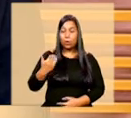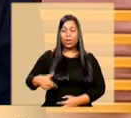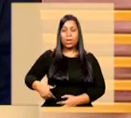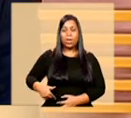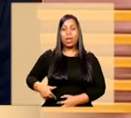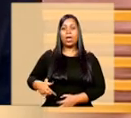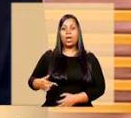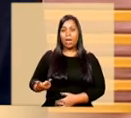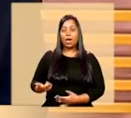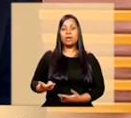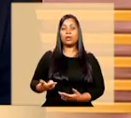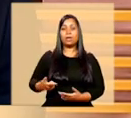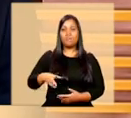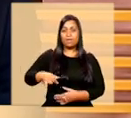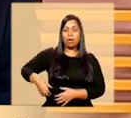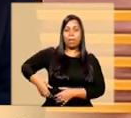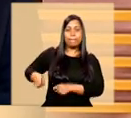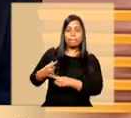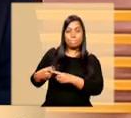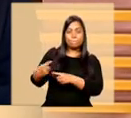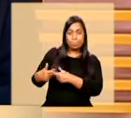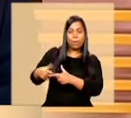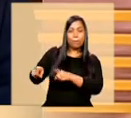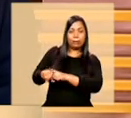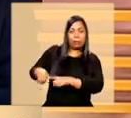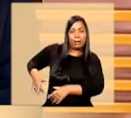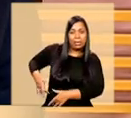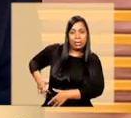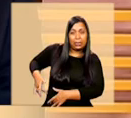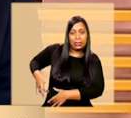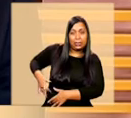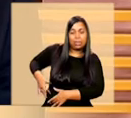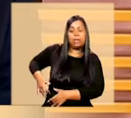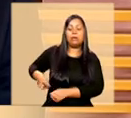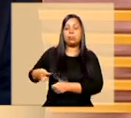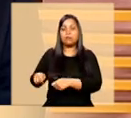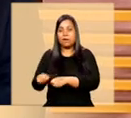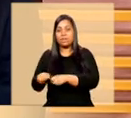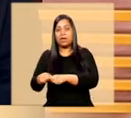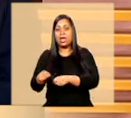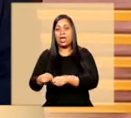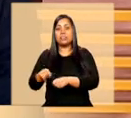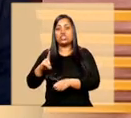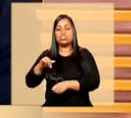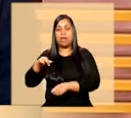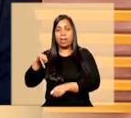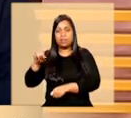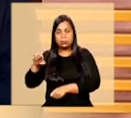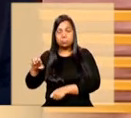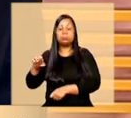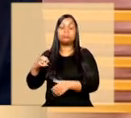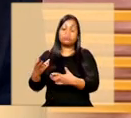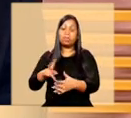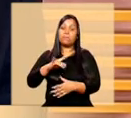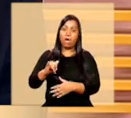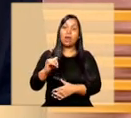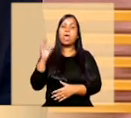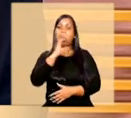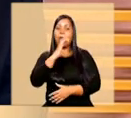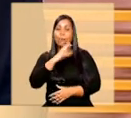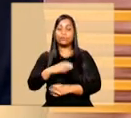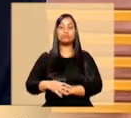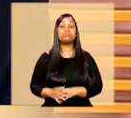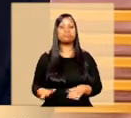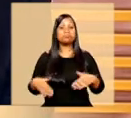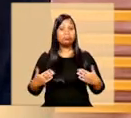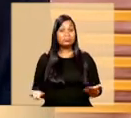total, inclusive comprometendo o rim, às vezes com necessidade, inclusive, de fazer diálise. Então, esse paciente é priorizado e ele passa na frente dos